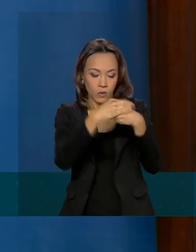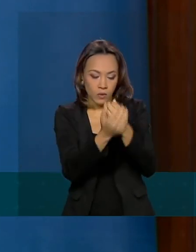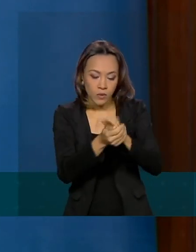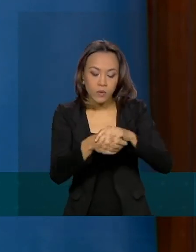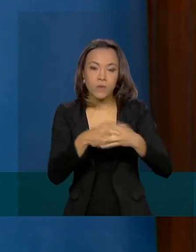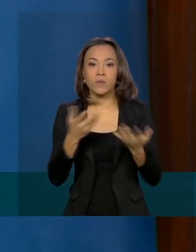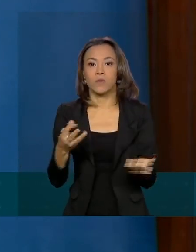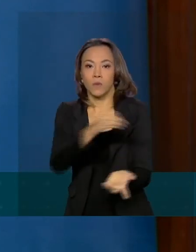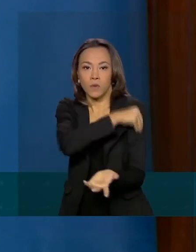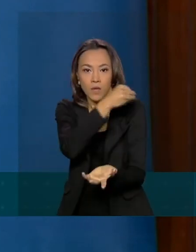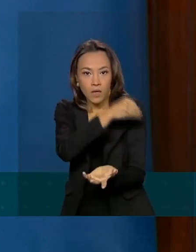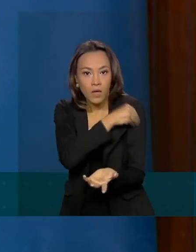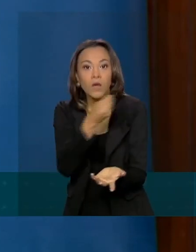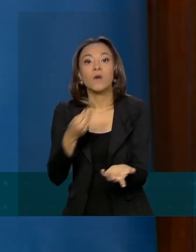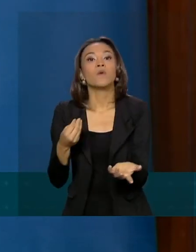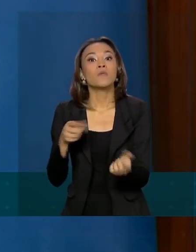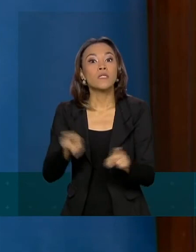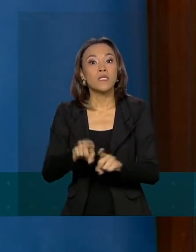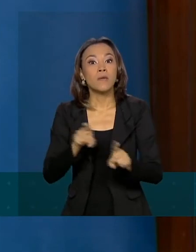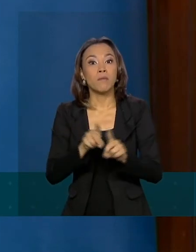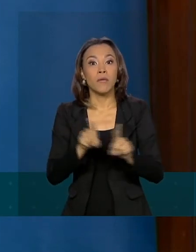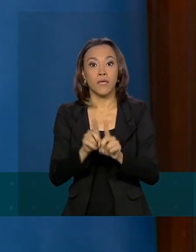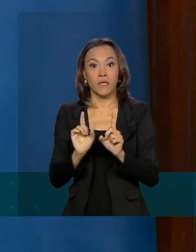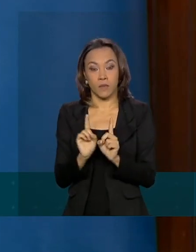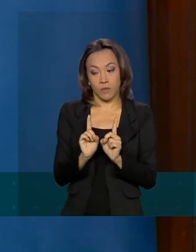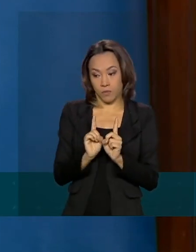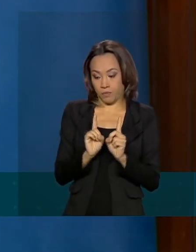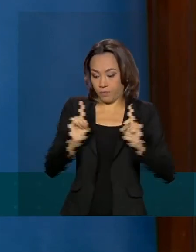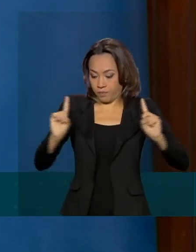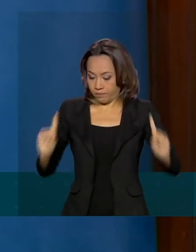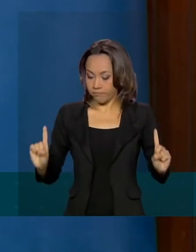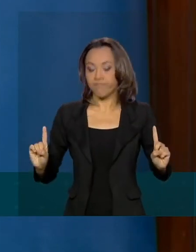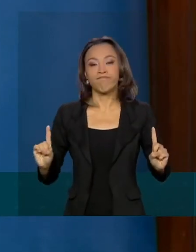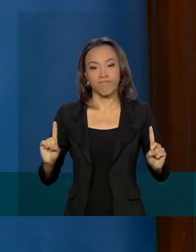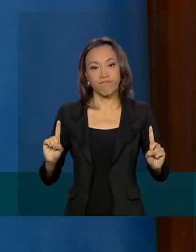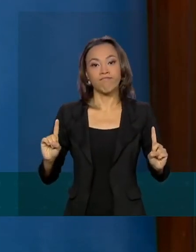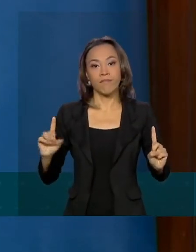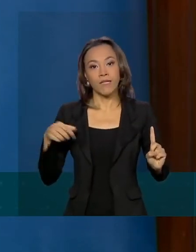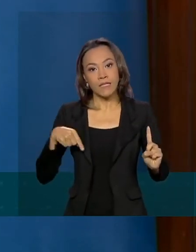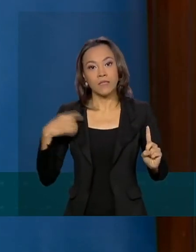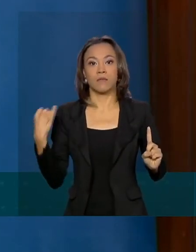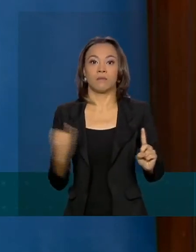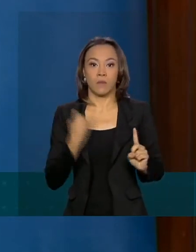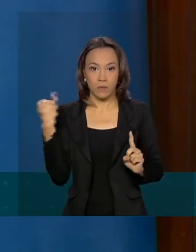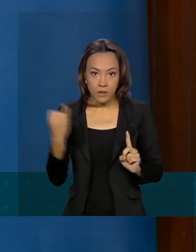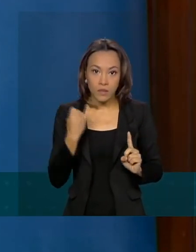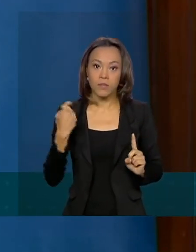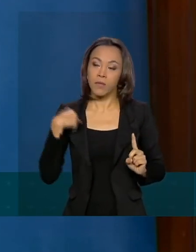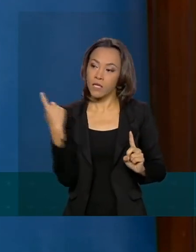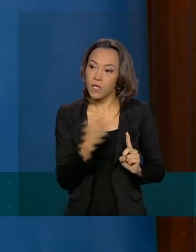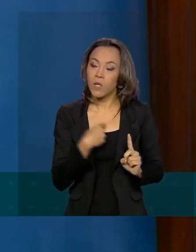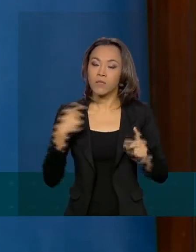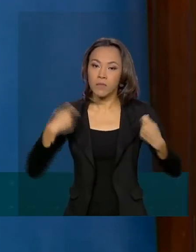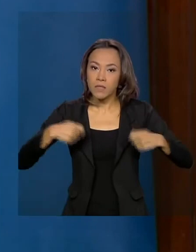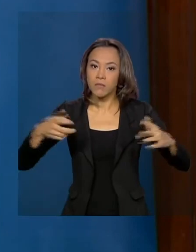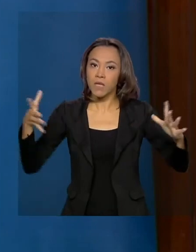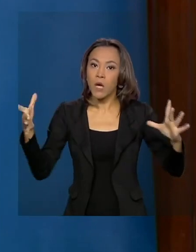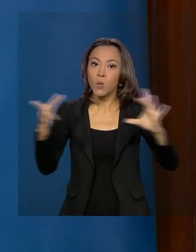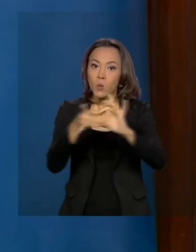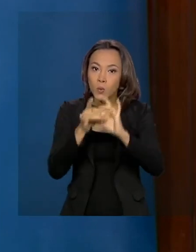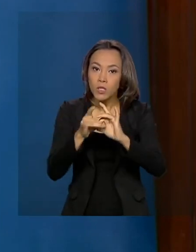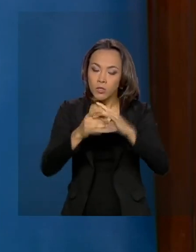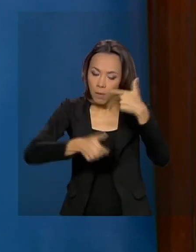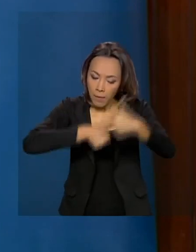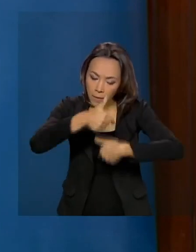luvas e o distanciamento social é a forma de ainda mais nos unirmos rumo